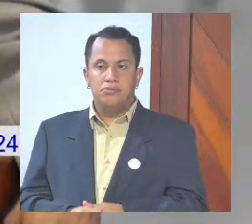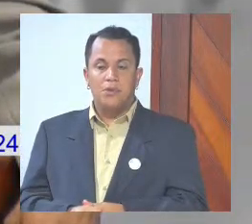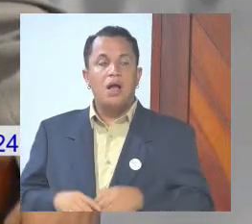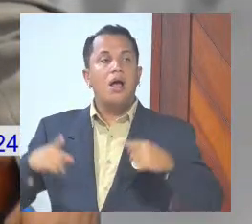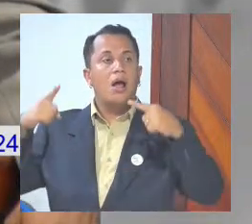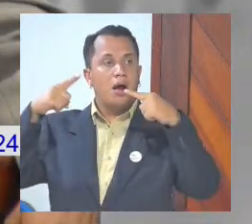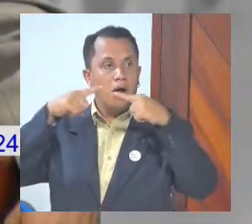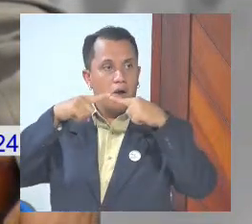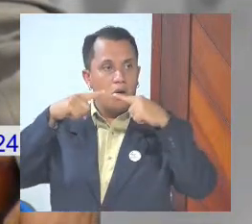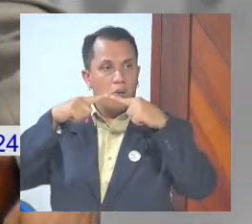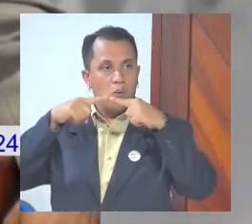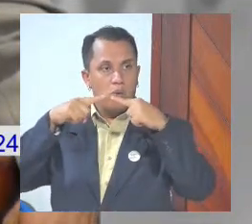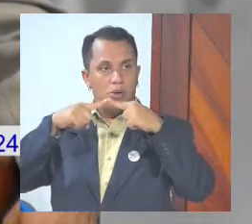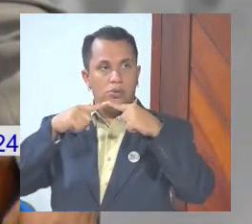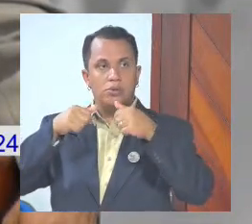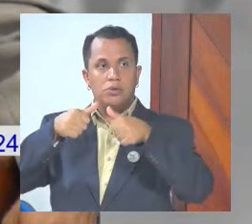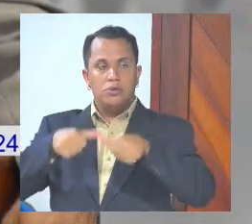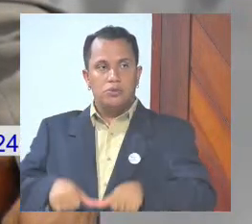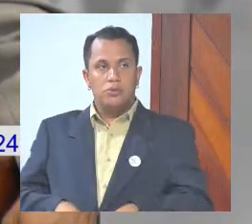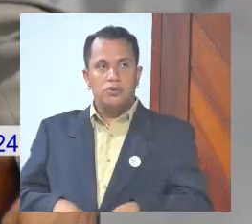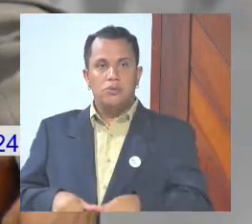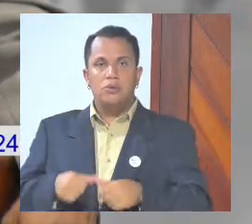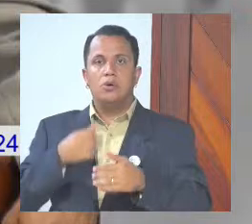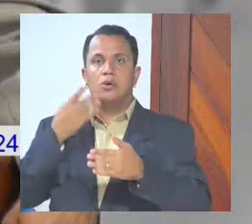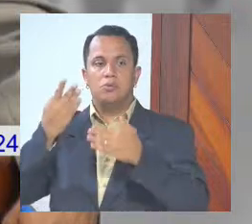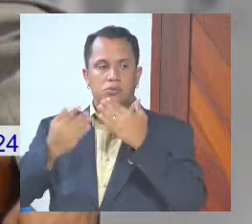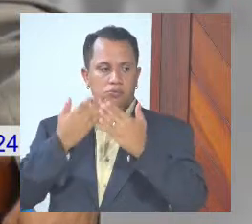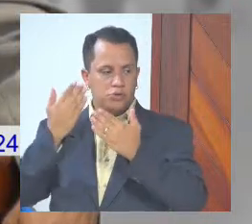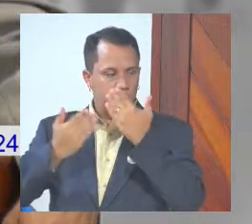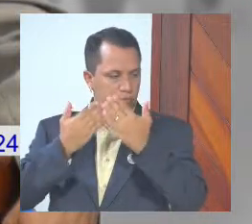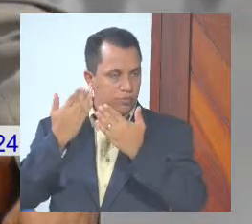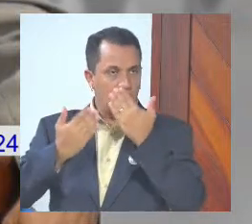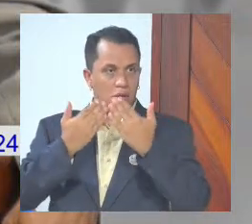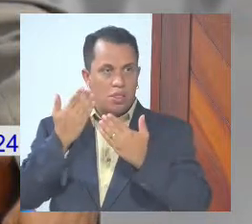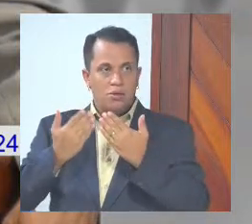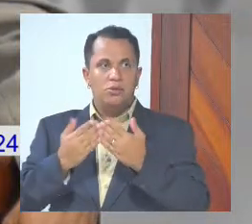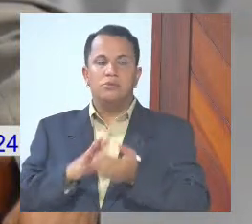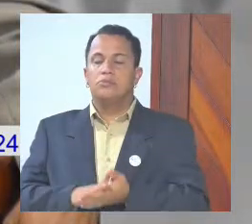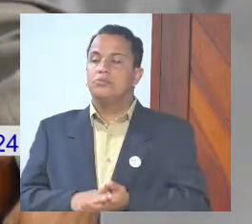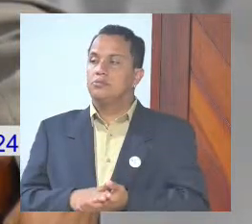concordo plenamente e todo o seu discurso em números e grau.